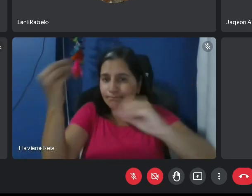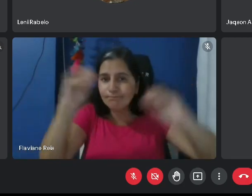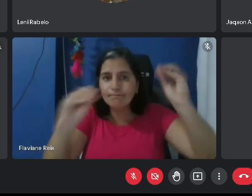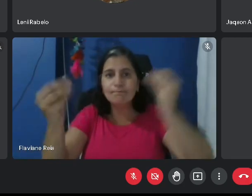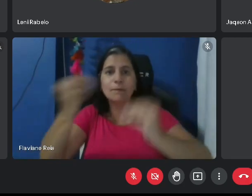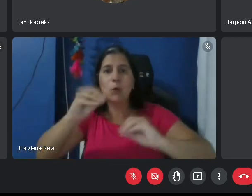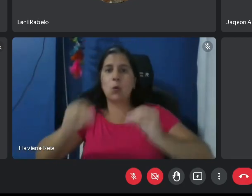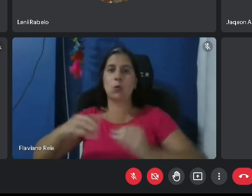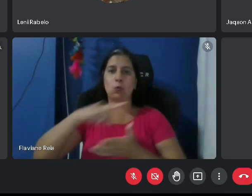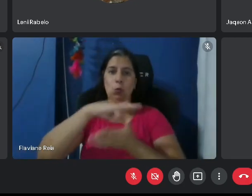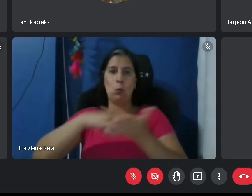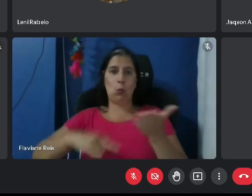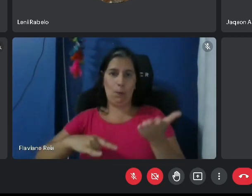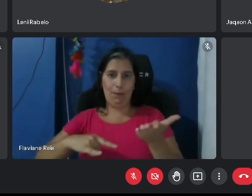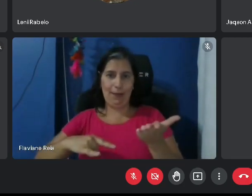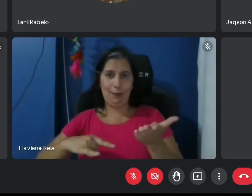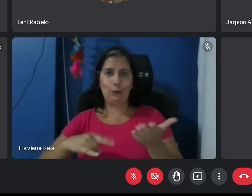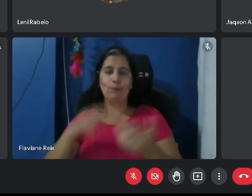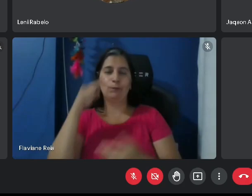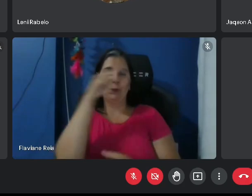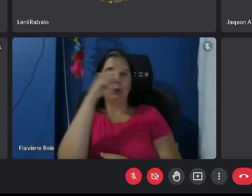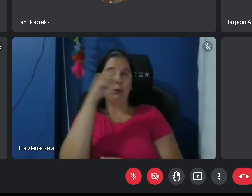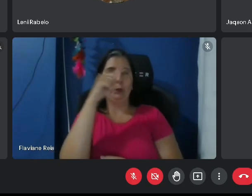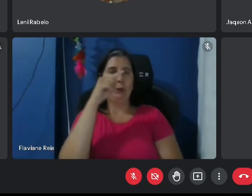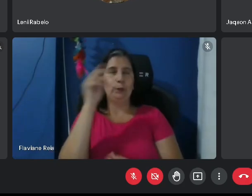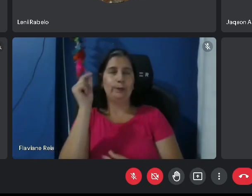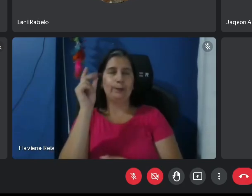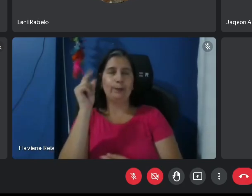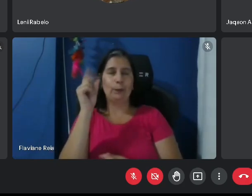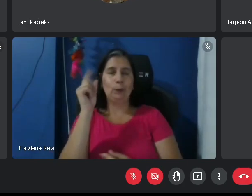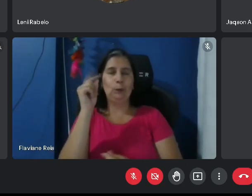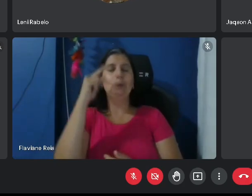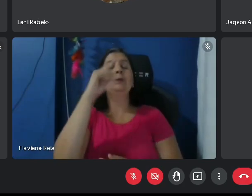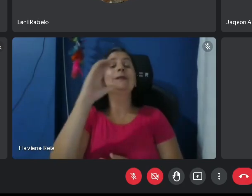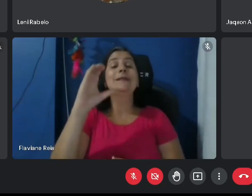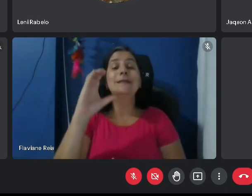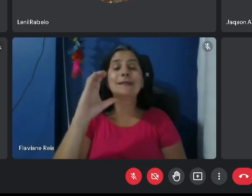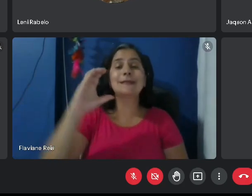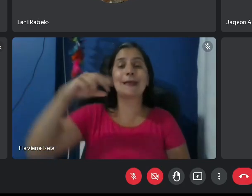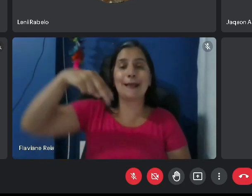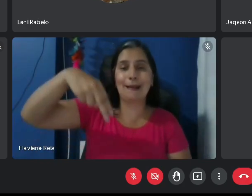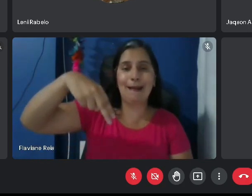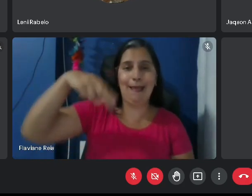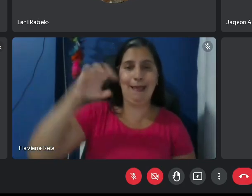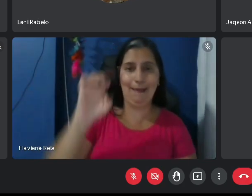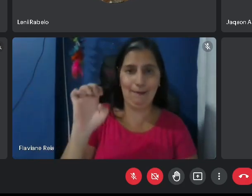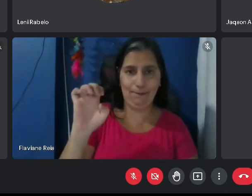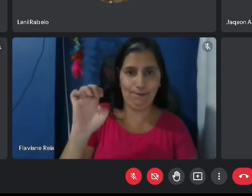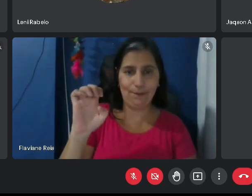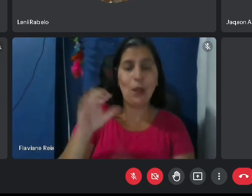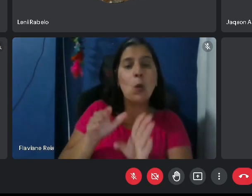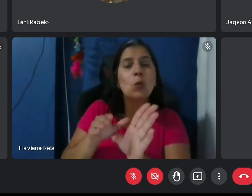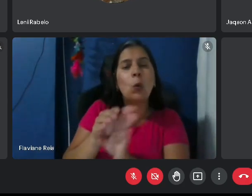prática todos esses pontos incluídos nessa educação bilíngue. Então, é necessário esse documento.